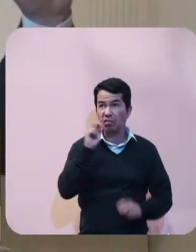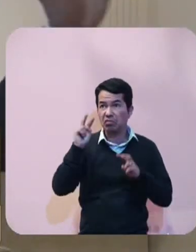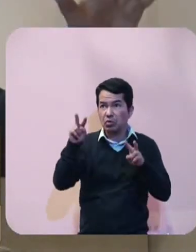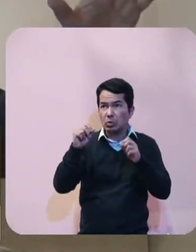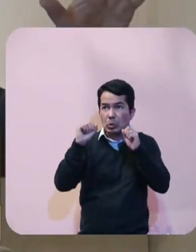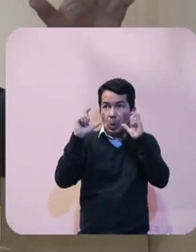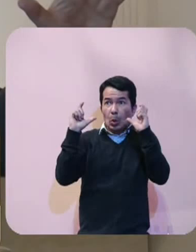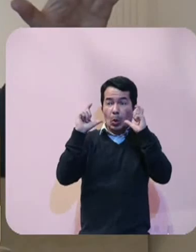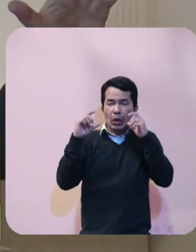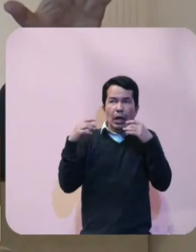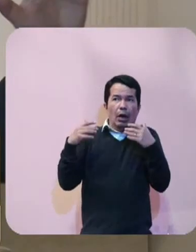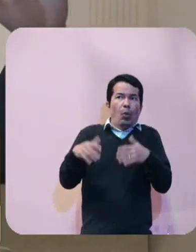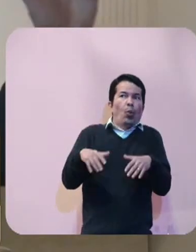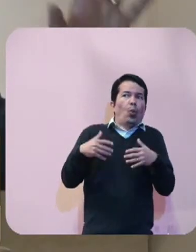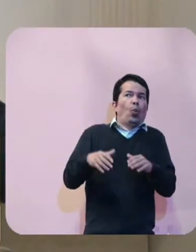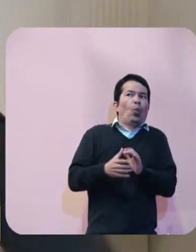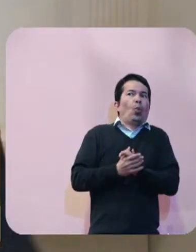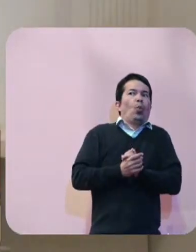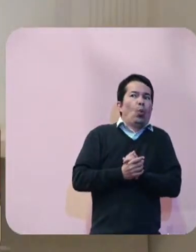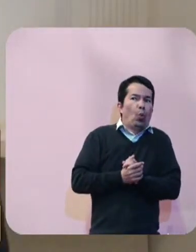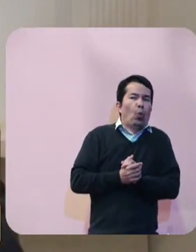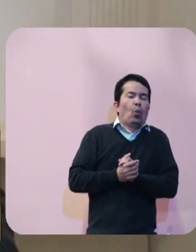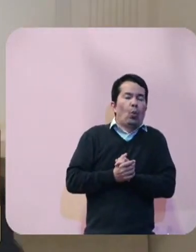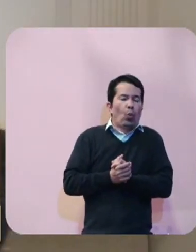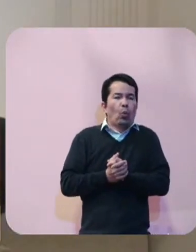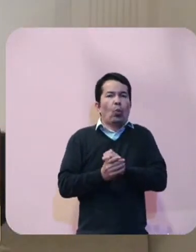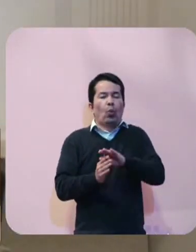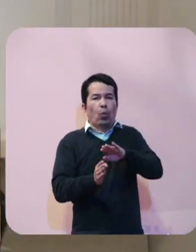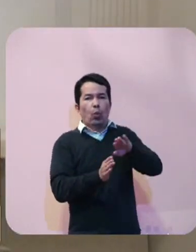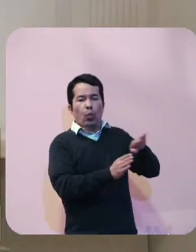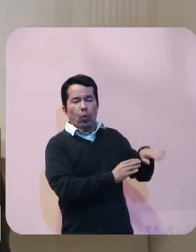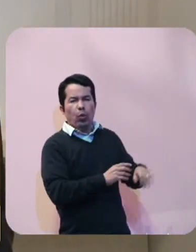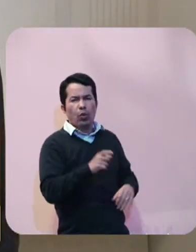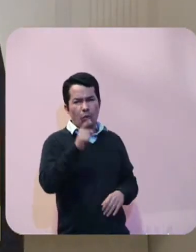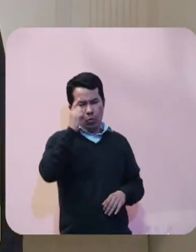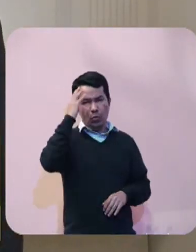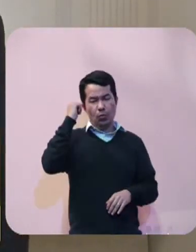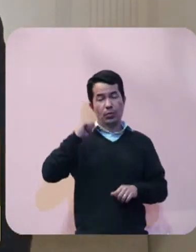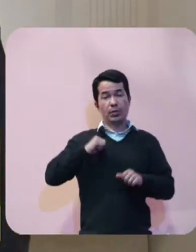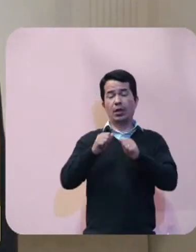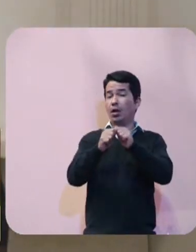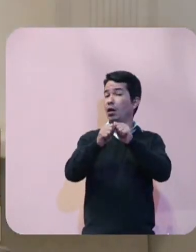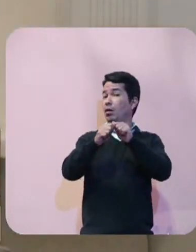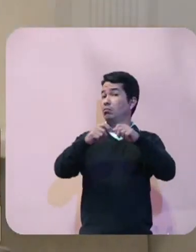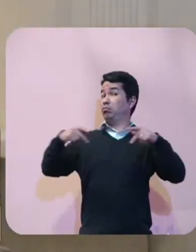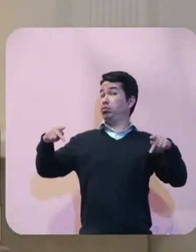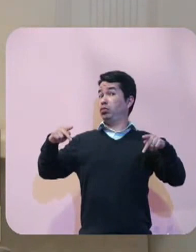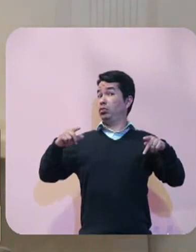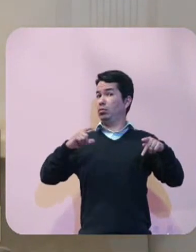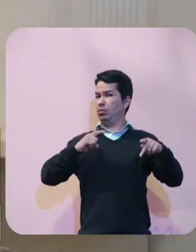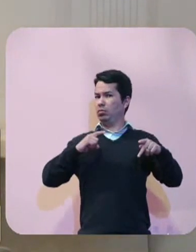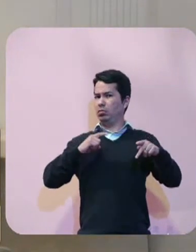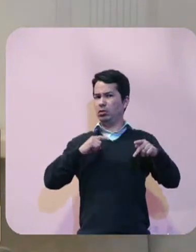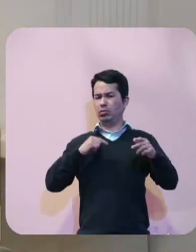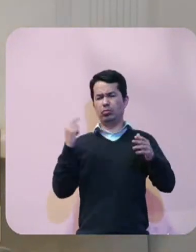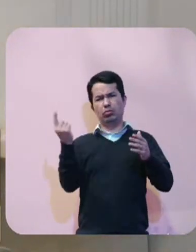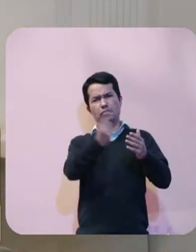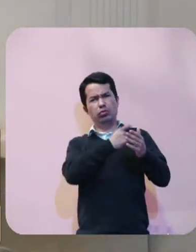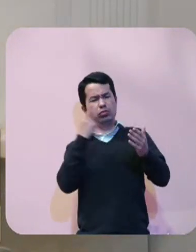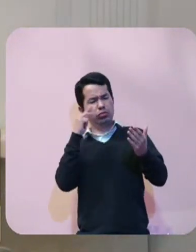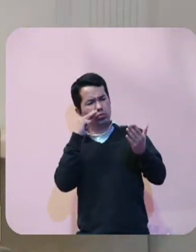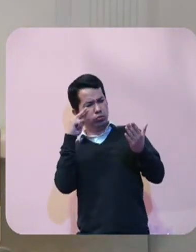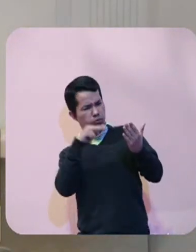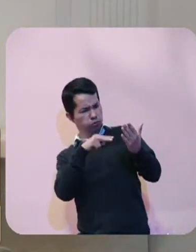o fim dos tempos, a volta do Senhor, o juízo final, imediatamente antes do